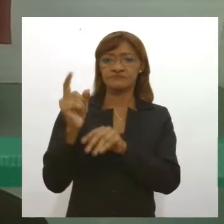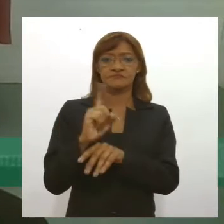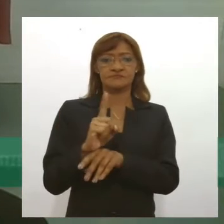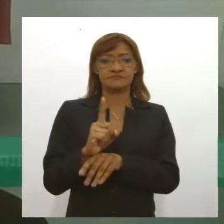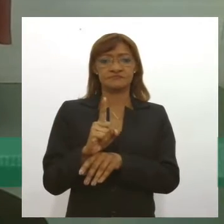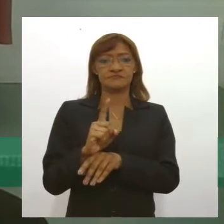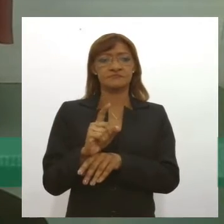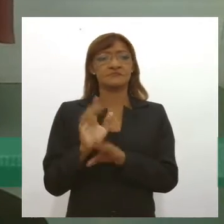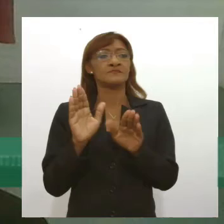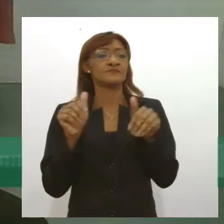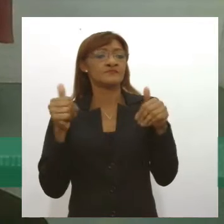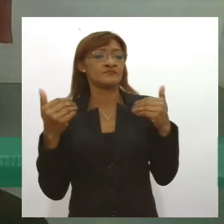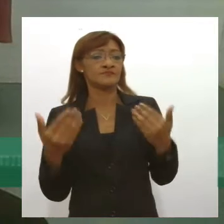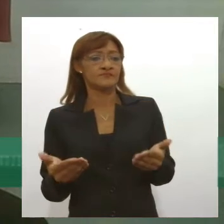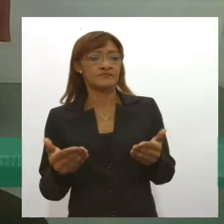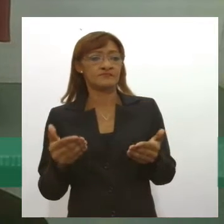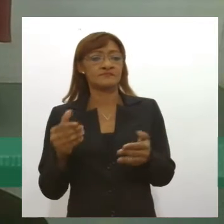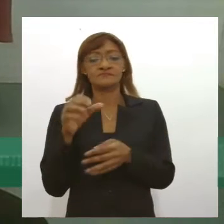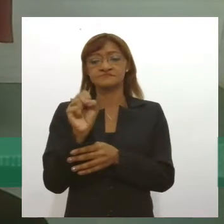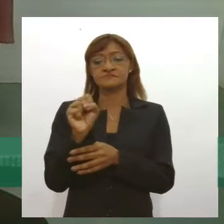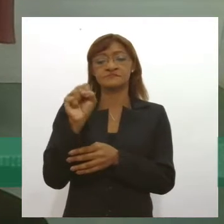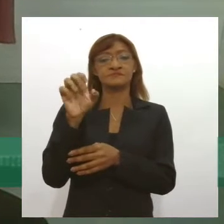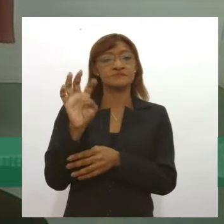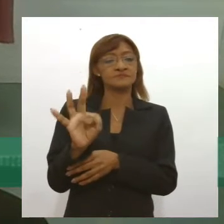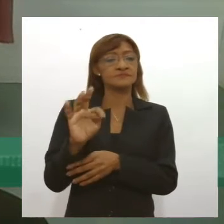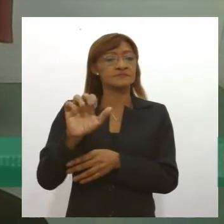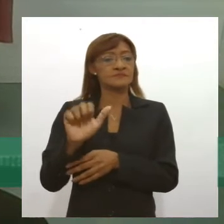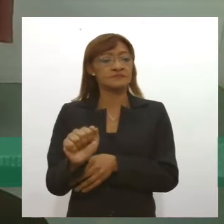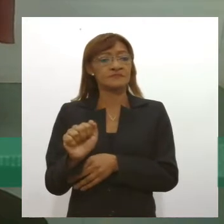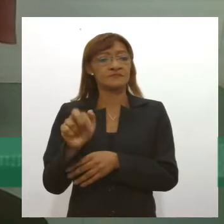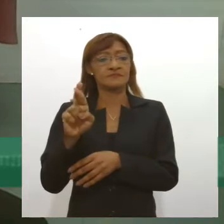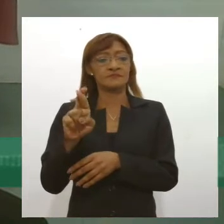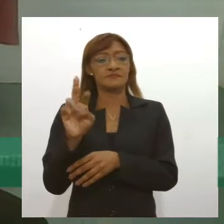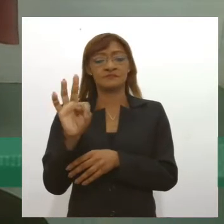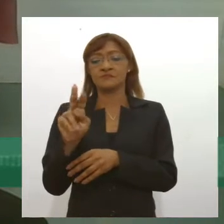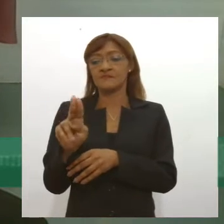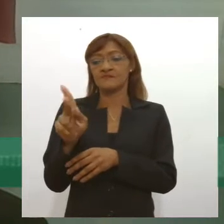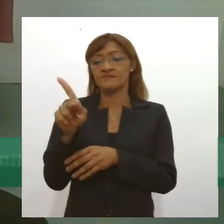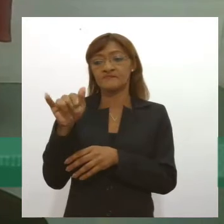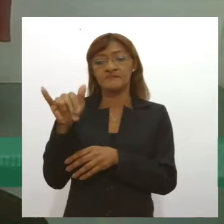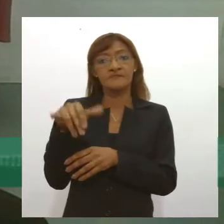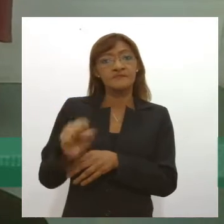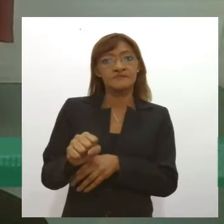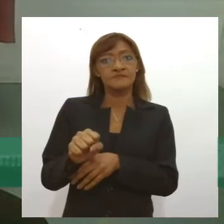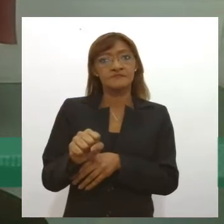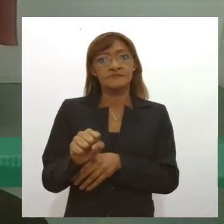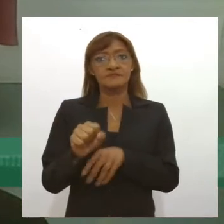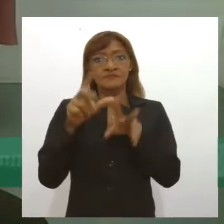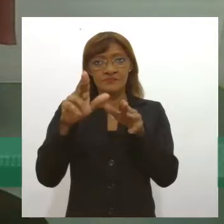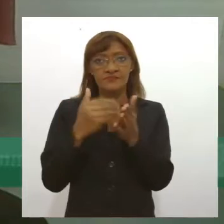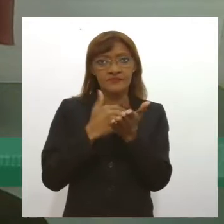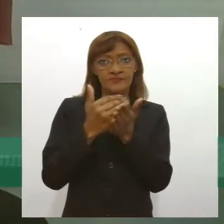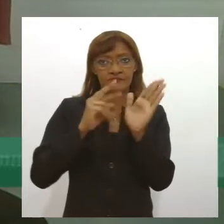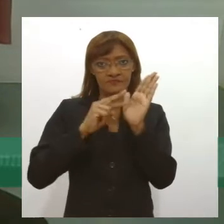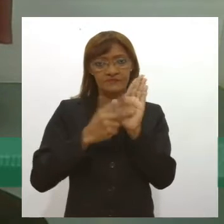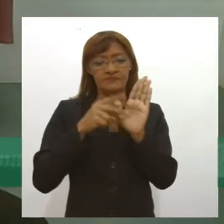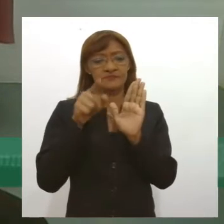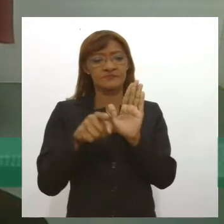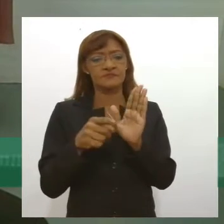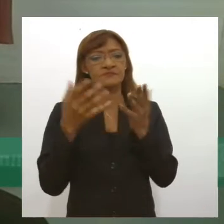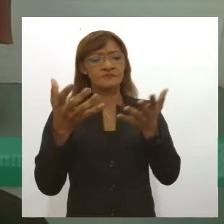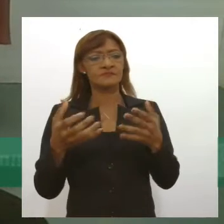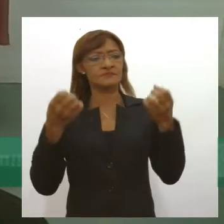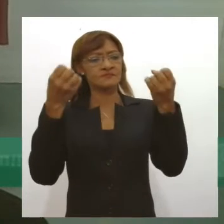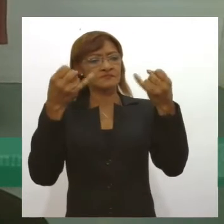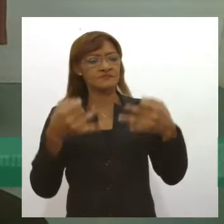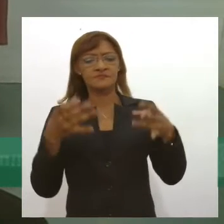legal. E tem algumas críticas, né, das startups e de quem dirige as startups. Eu queria que você decifrasse para a